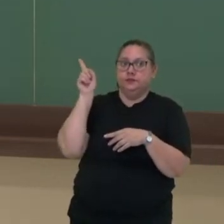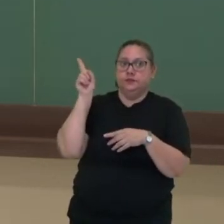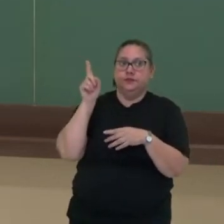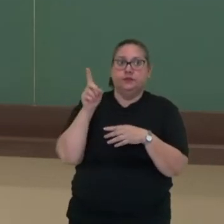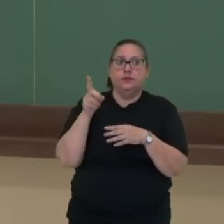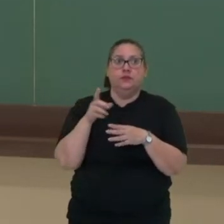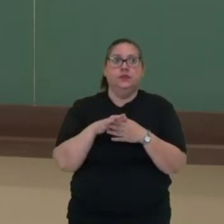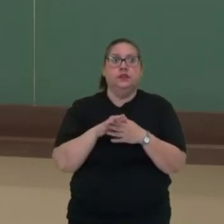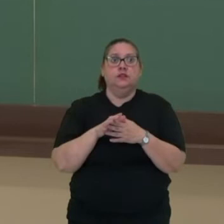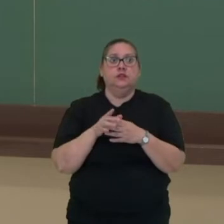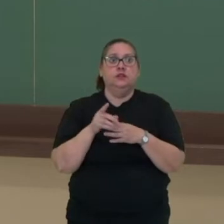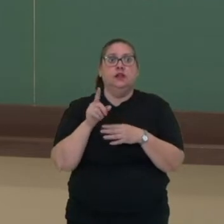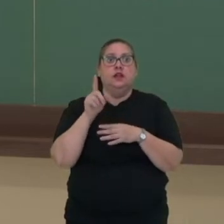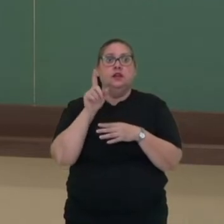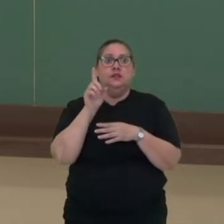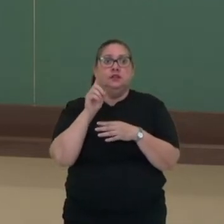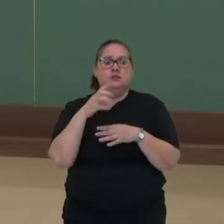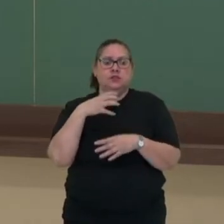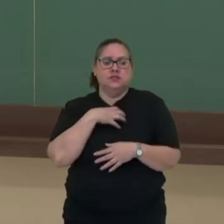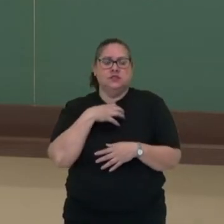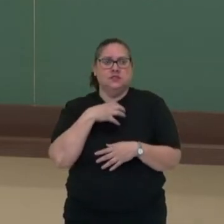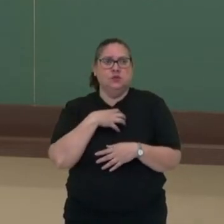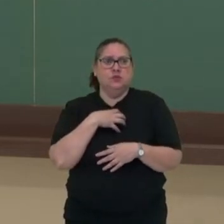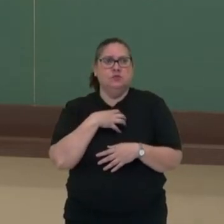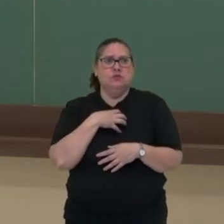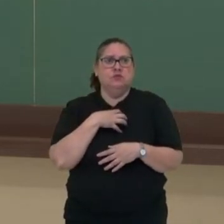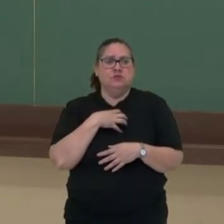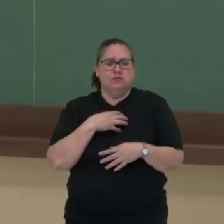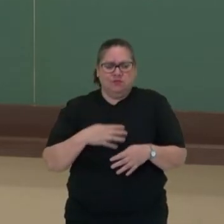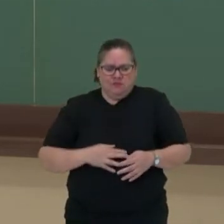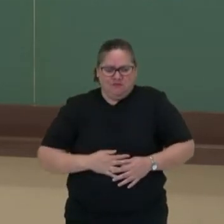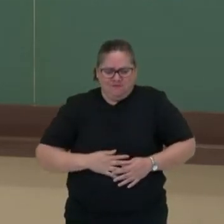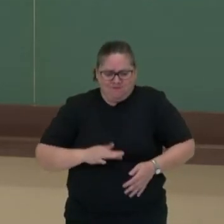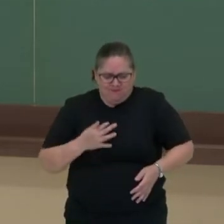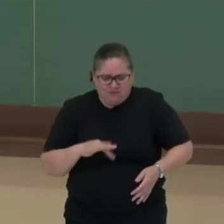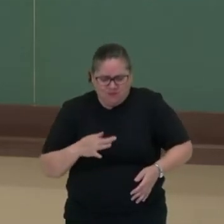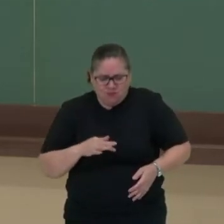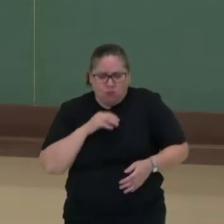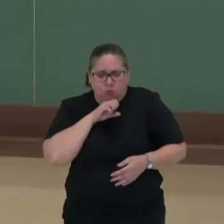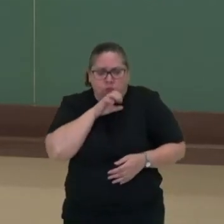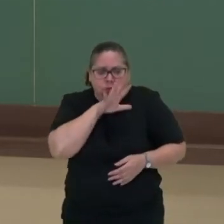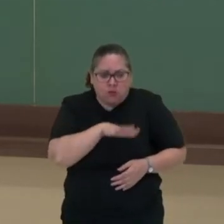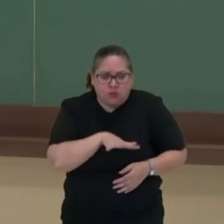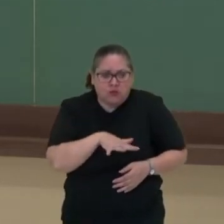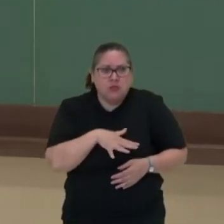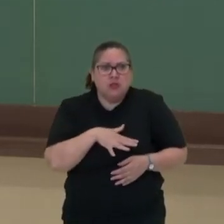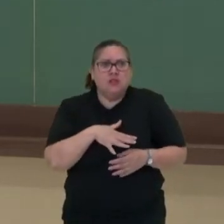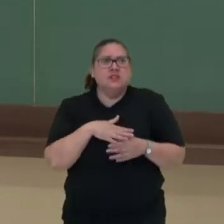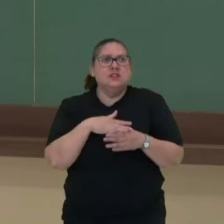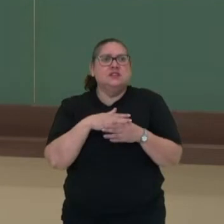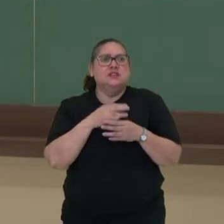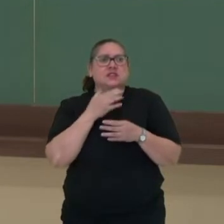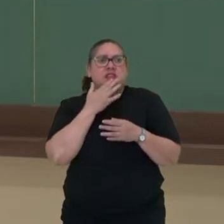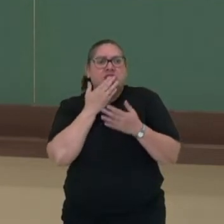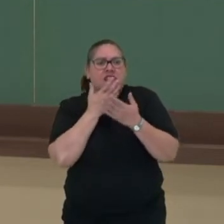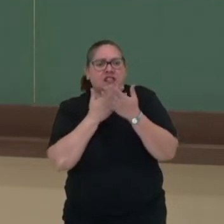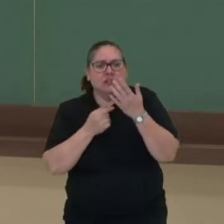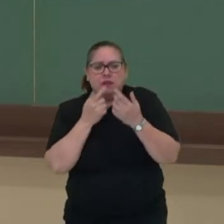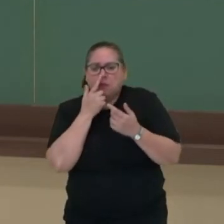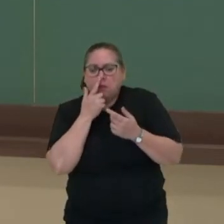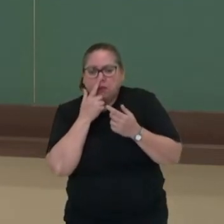aegypti. A dengue, os sintomas, dor abdominal, vômitos, sangramento de